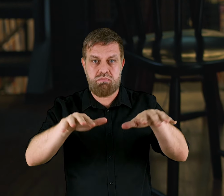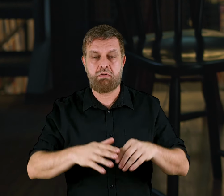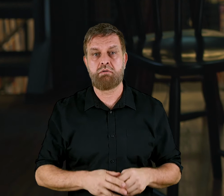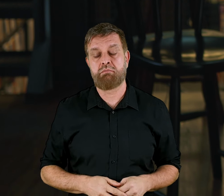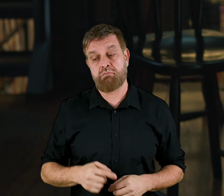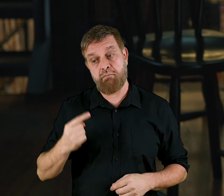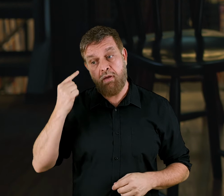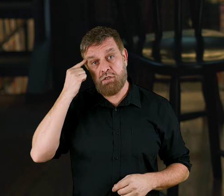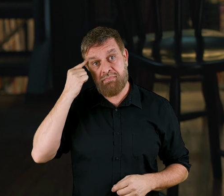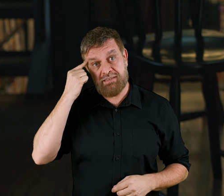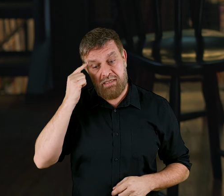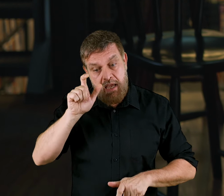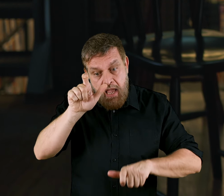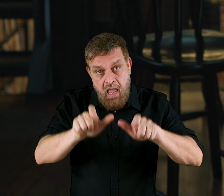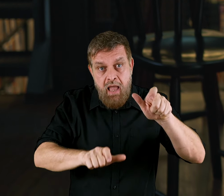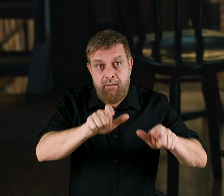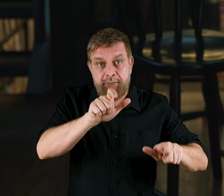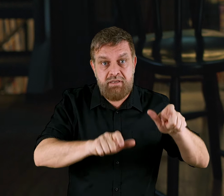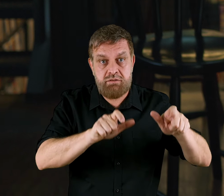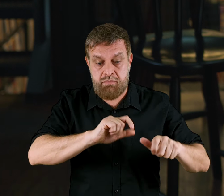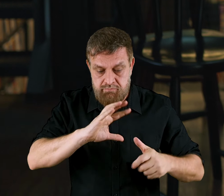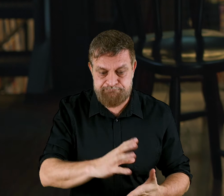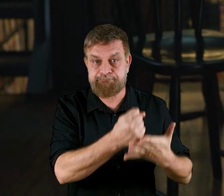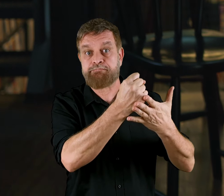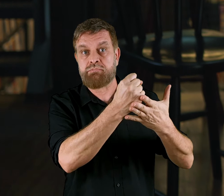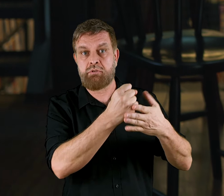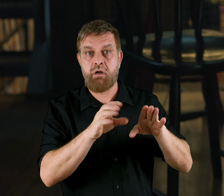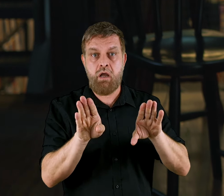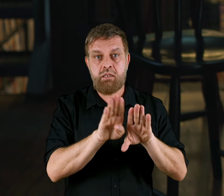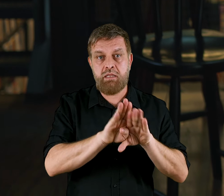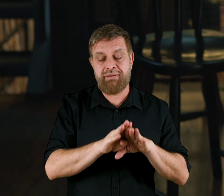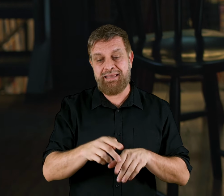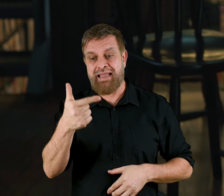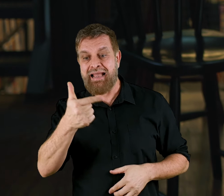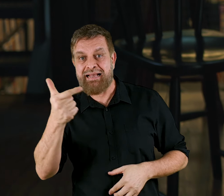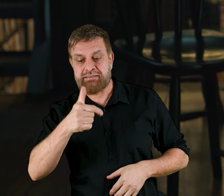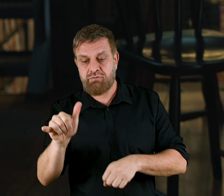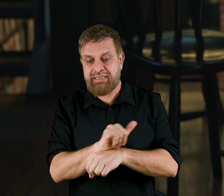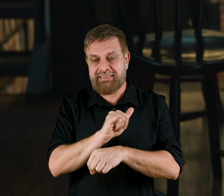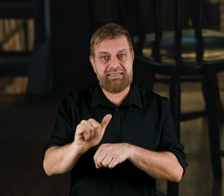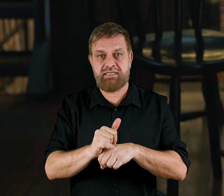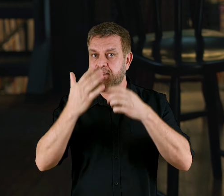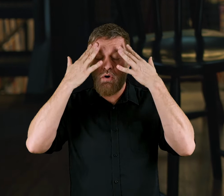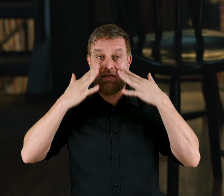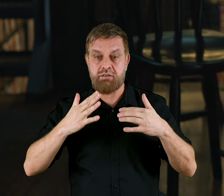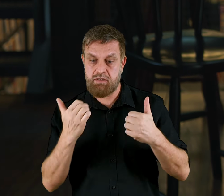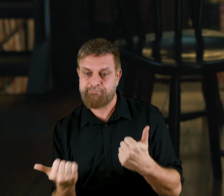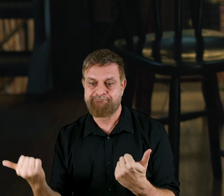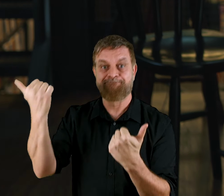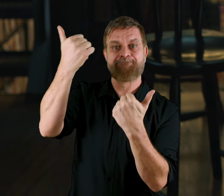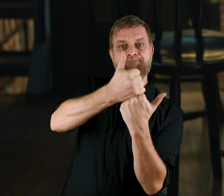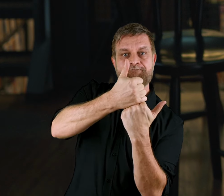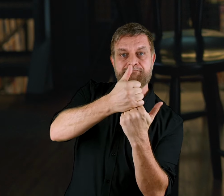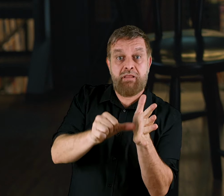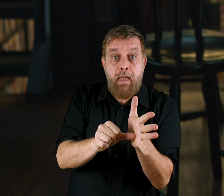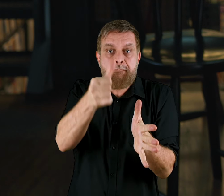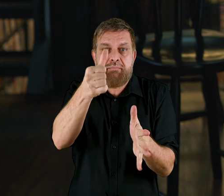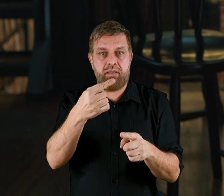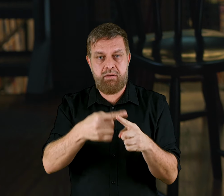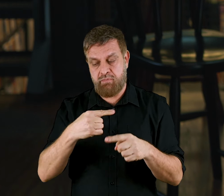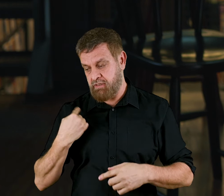que muitos humanos vão sobreviver. Então, é como se a segunda natureza artificial ela se tornasse a primeira natureza. Porque se nós